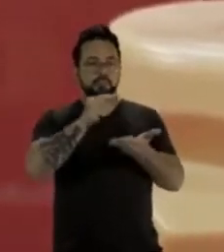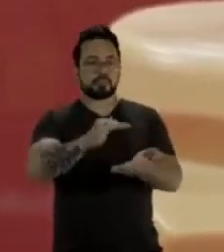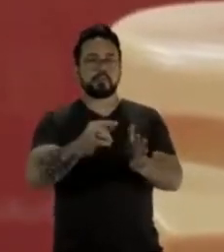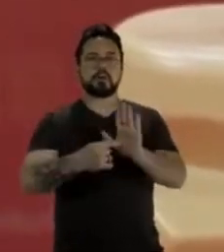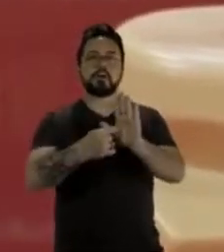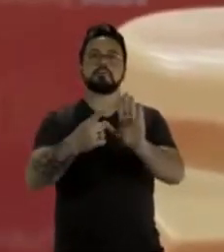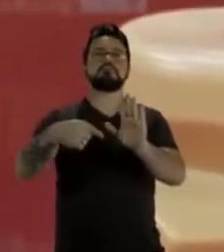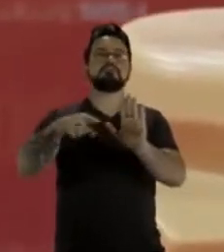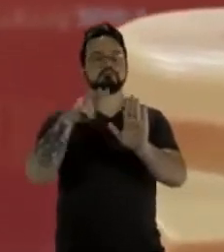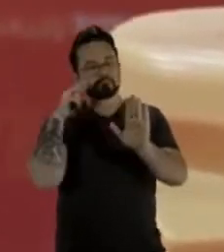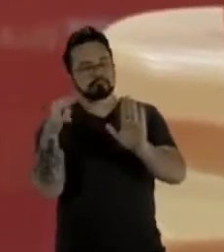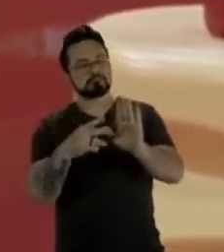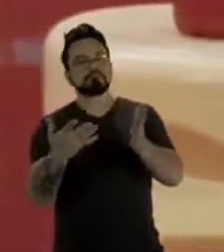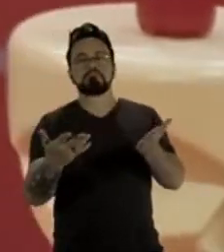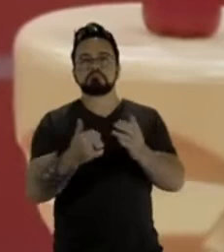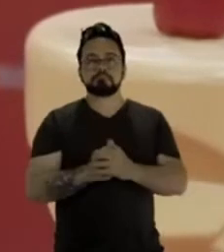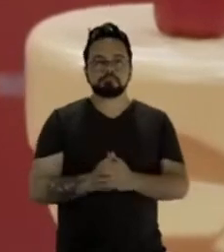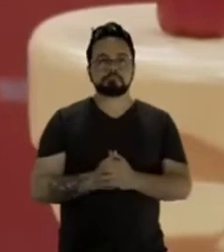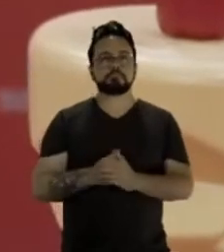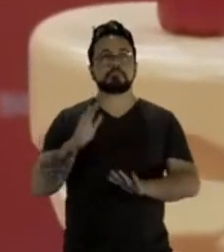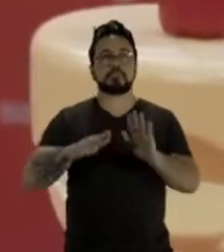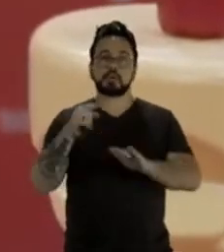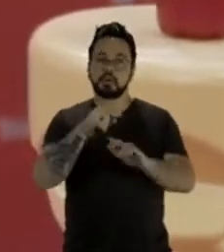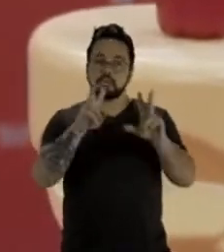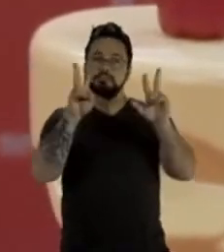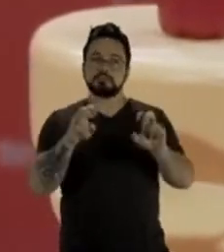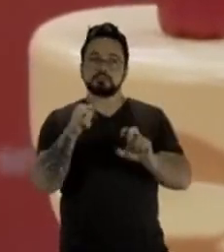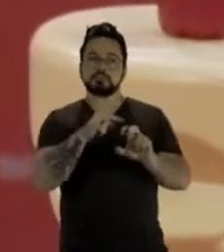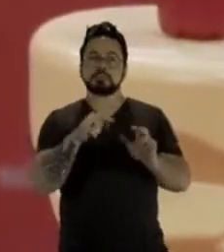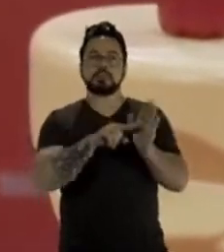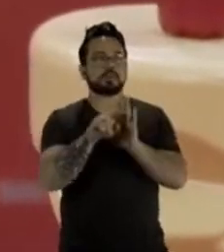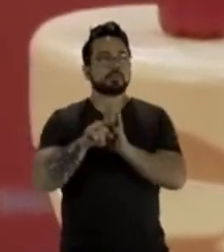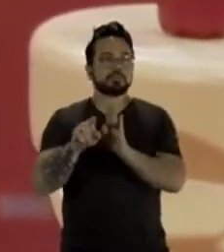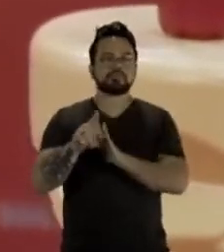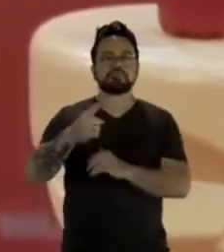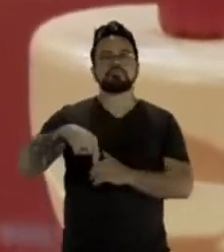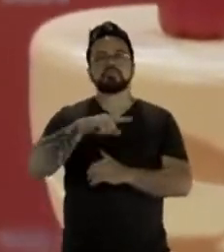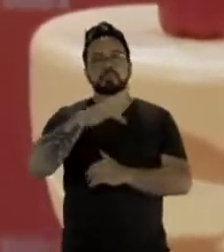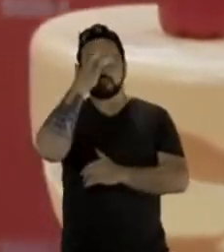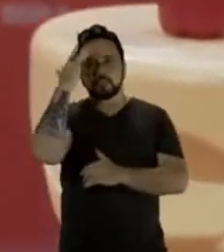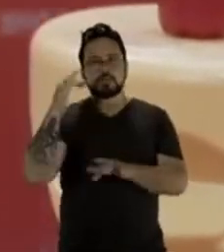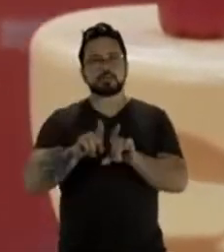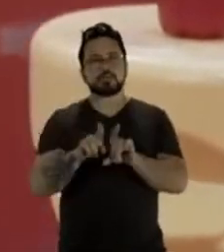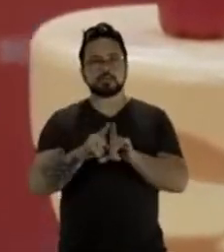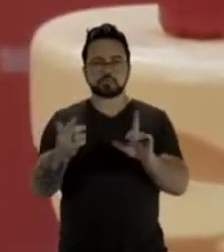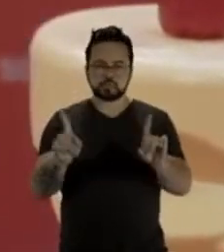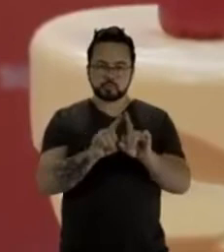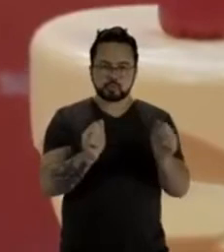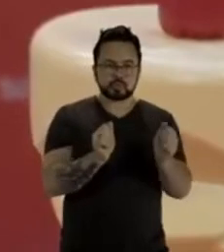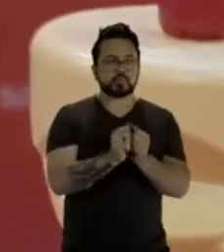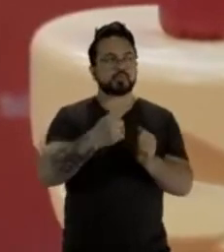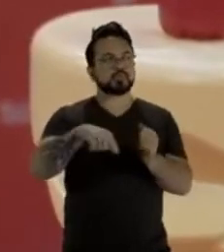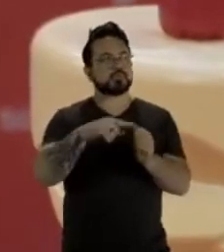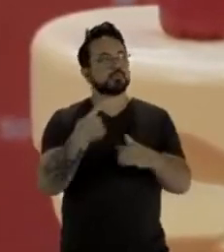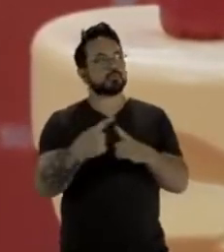tivesse colocado essa questão na mesa. E é muitas vezes sobre isso, né? Sobre a gente questionar as pessoas que estão ali, que fazem parte disso,